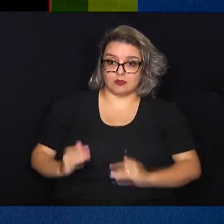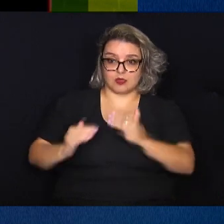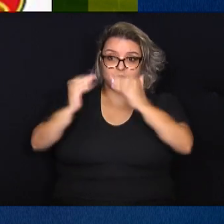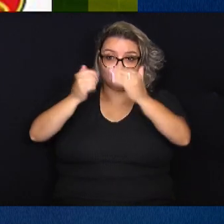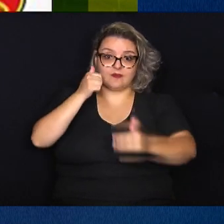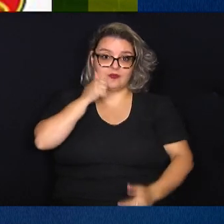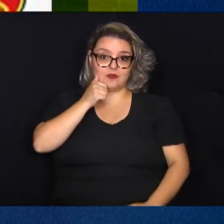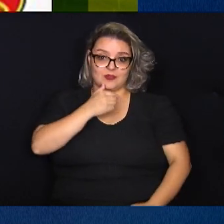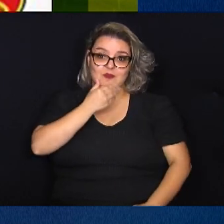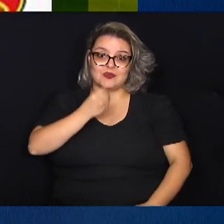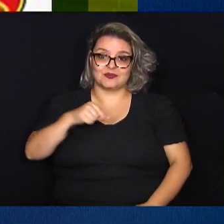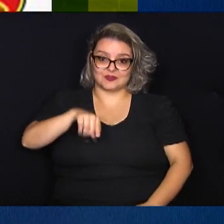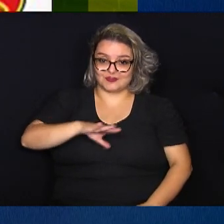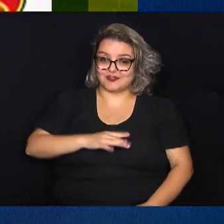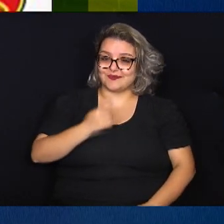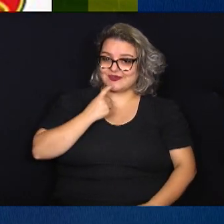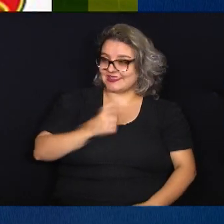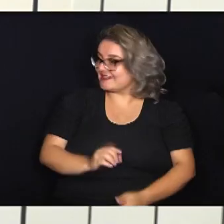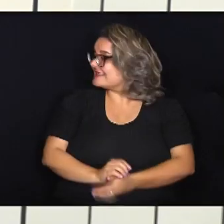de Campinas.